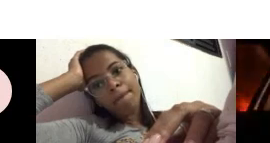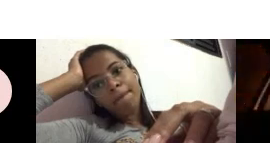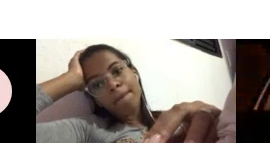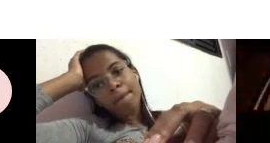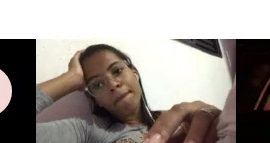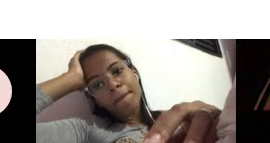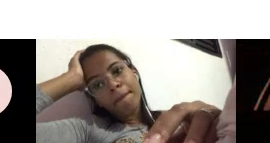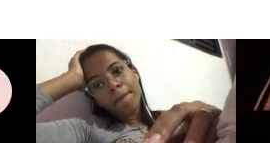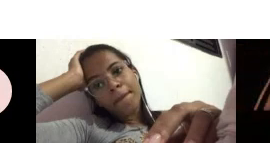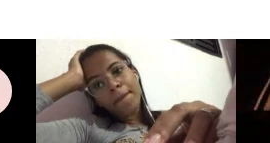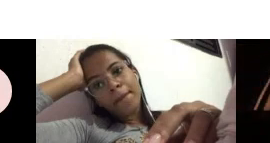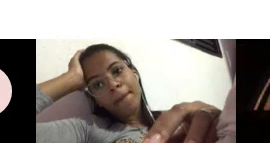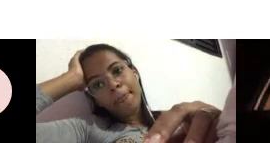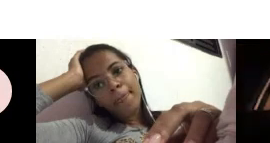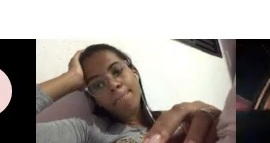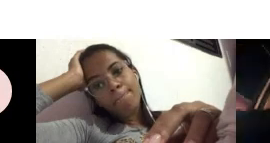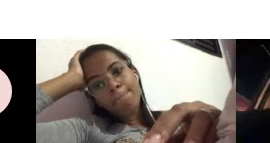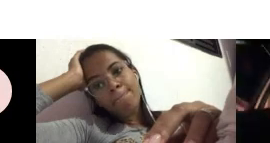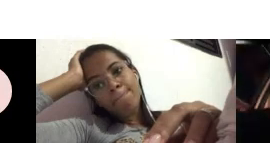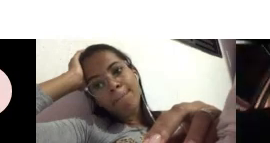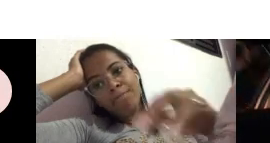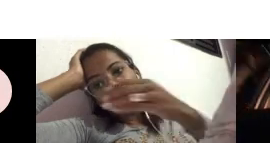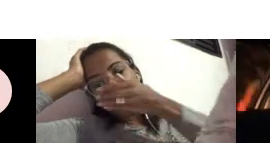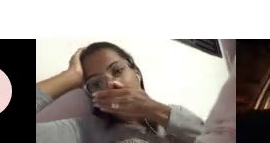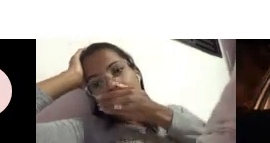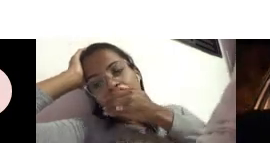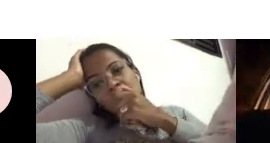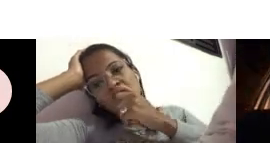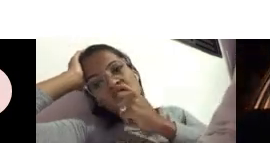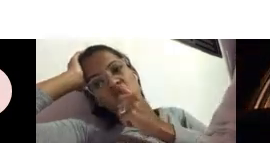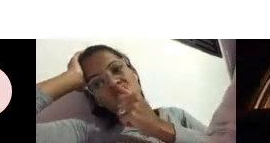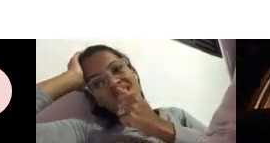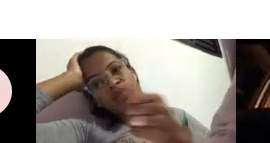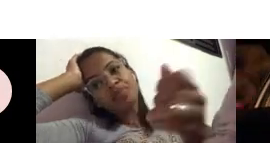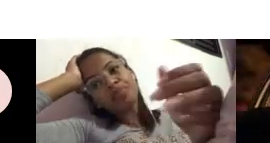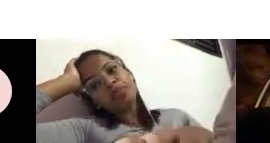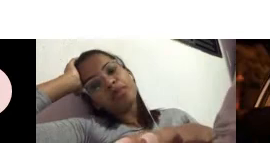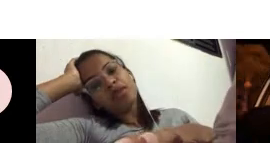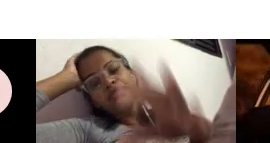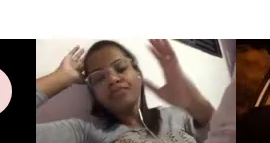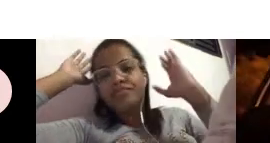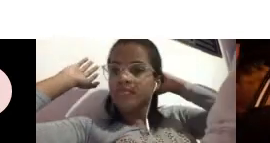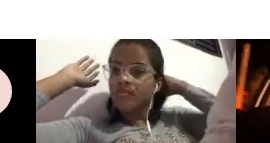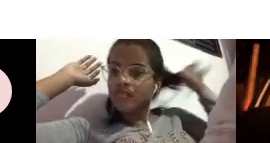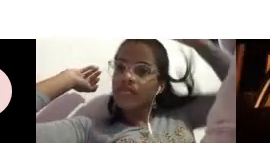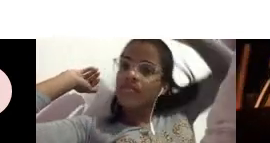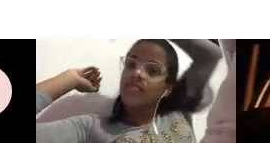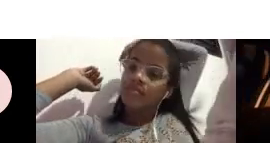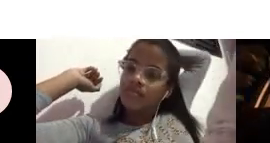ter muito cuidado com o que pesquisa na internet, porque acaba pesquisando coisa errada, se não tiver um entendimento prévio, tá?